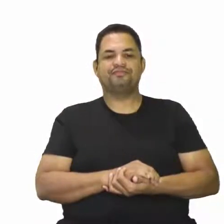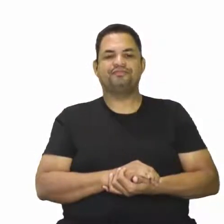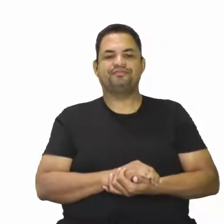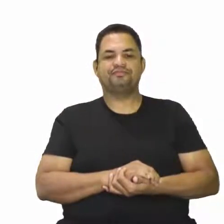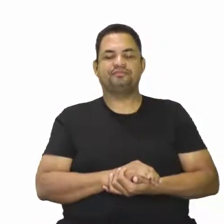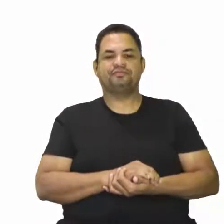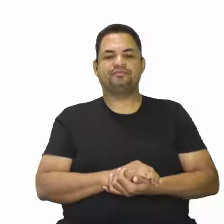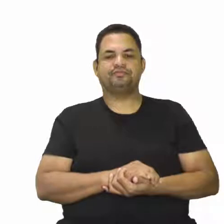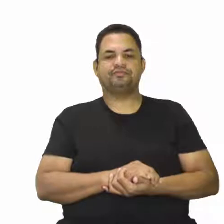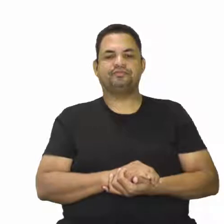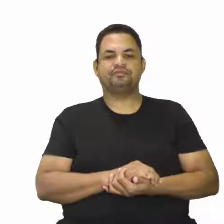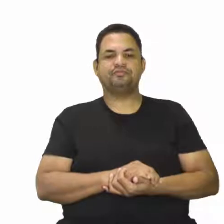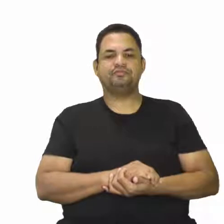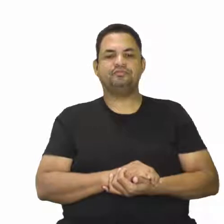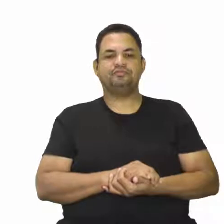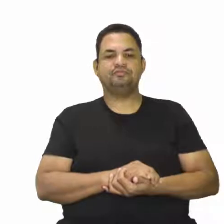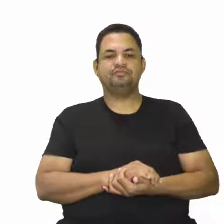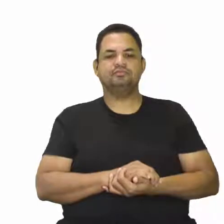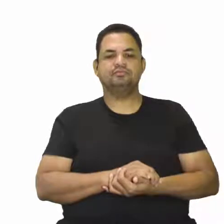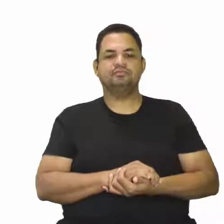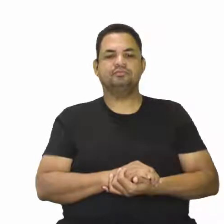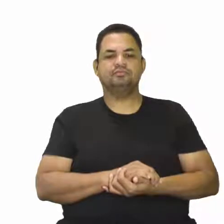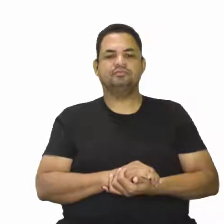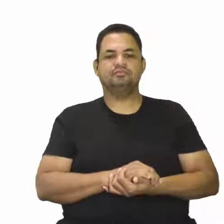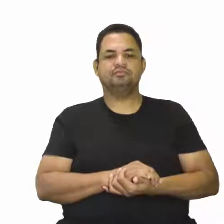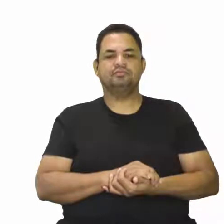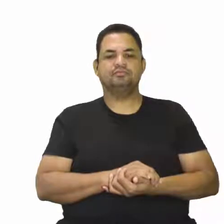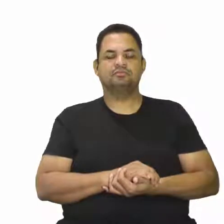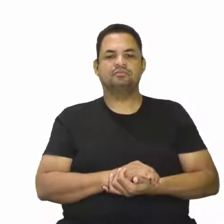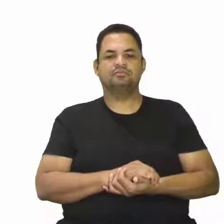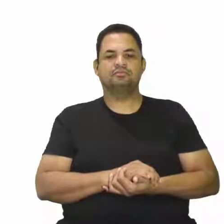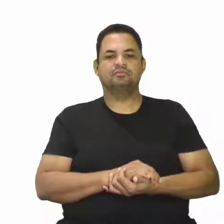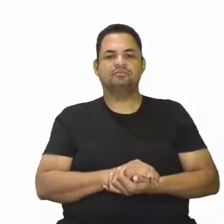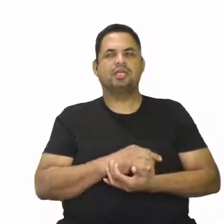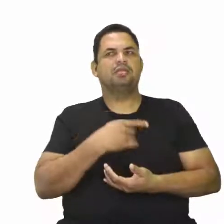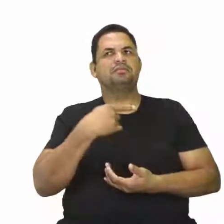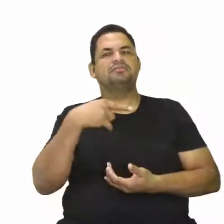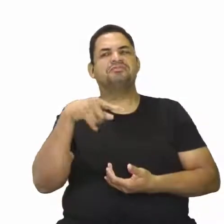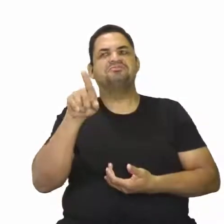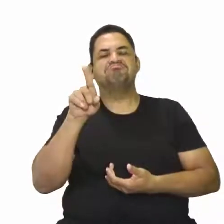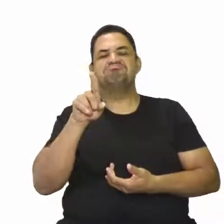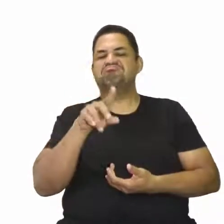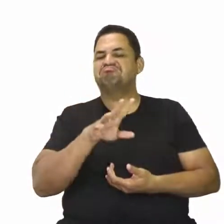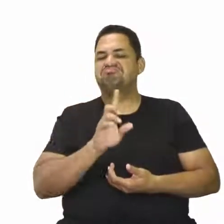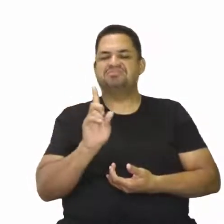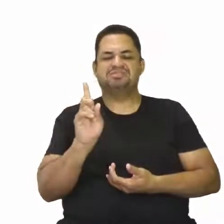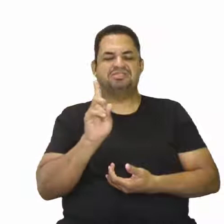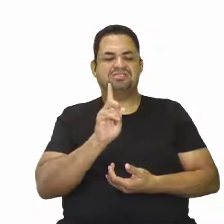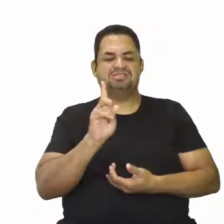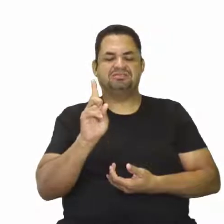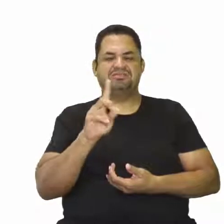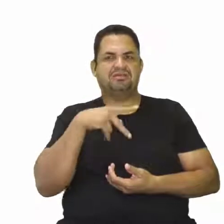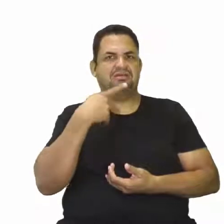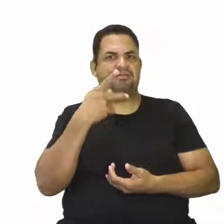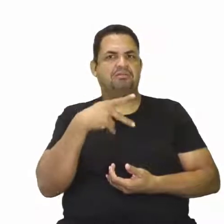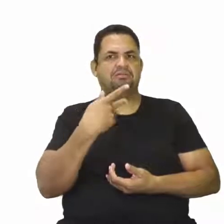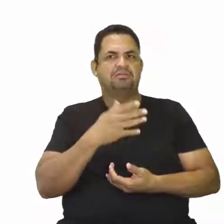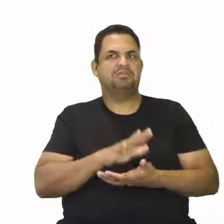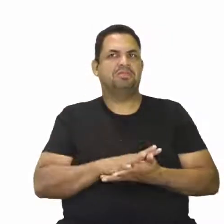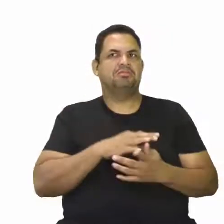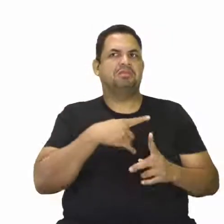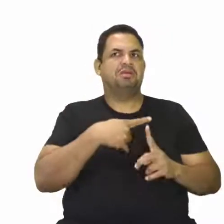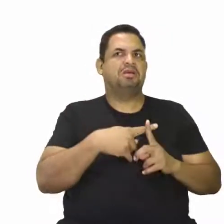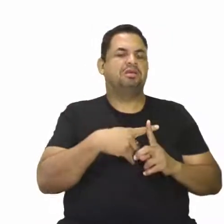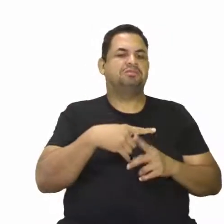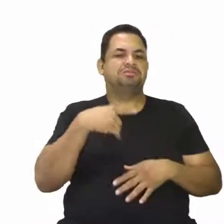não dijo nem mais, nem menos. Ela se foi e não disse nem mais, nem